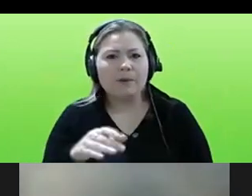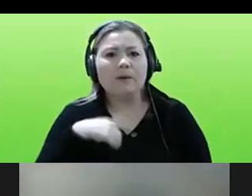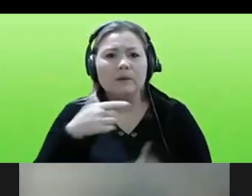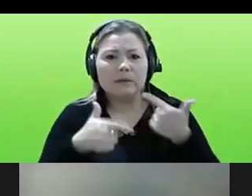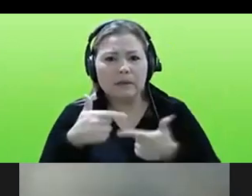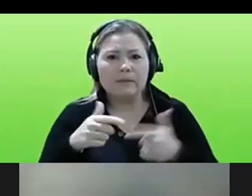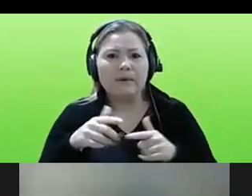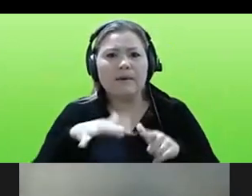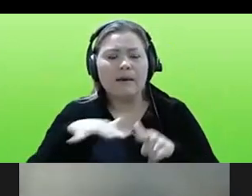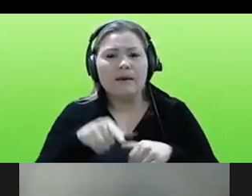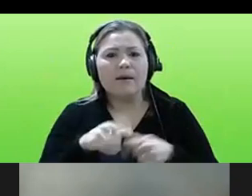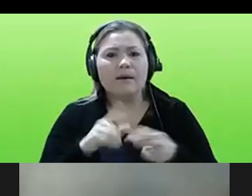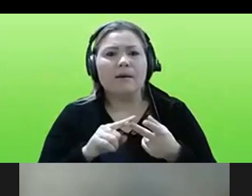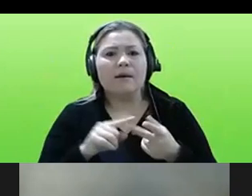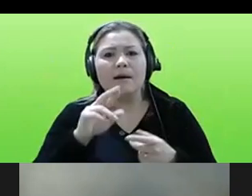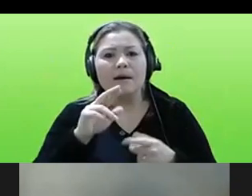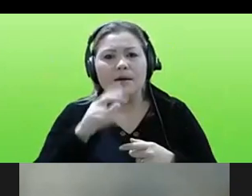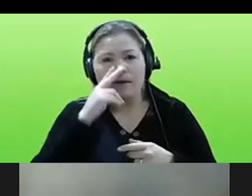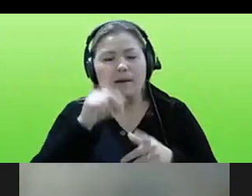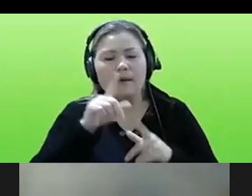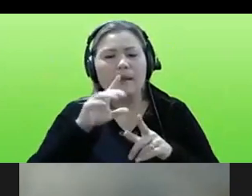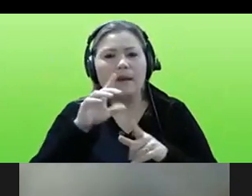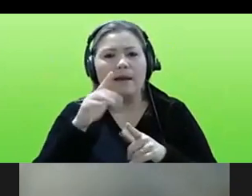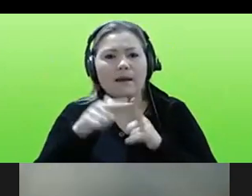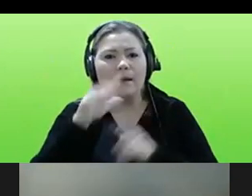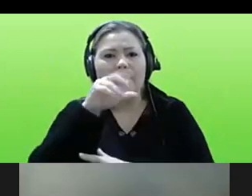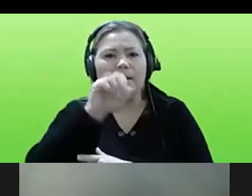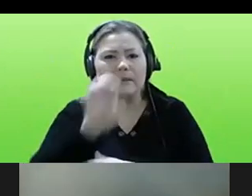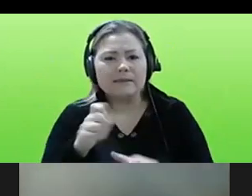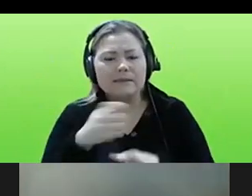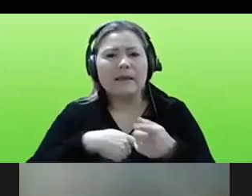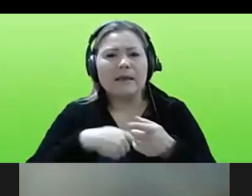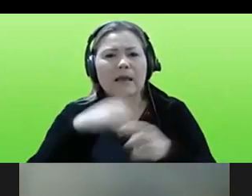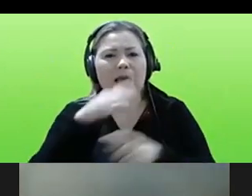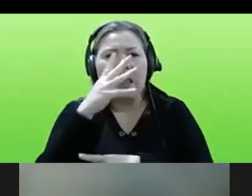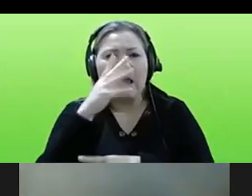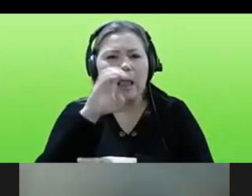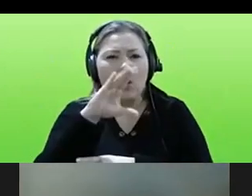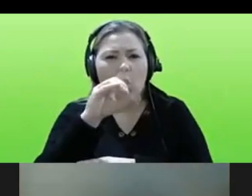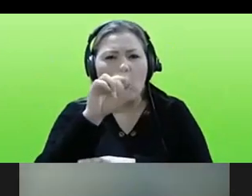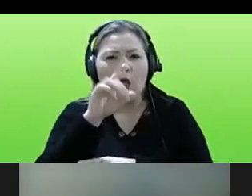Hannah Arendt e com a questão da crise ecológica e estou à disposição para o que